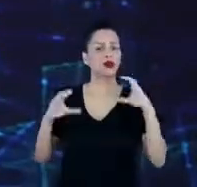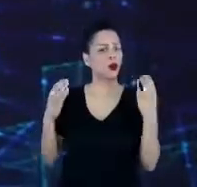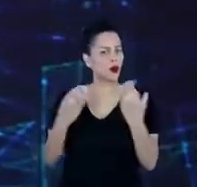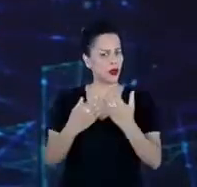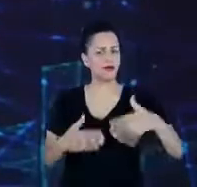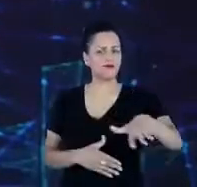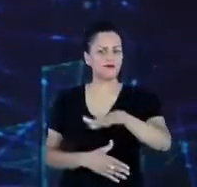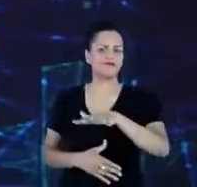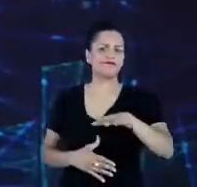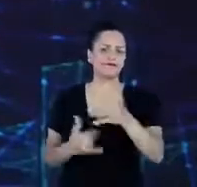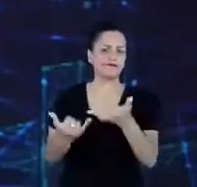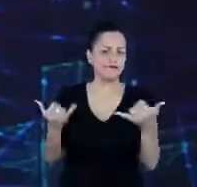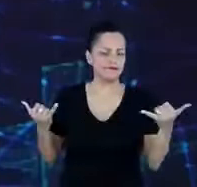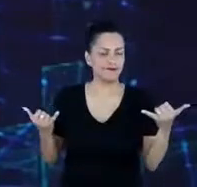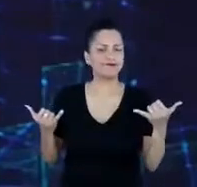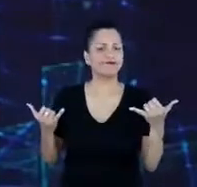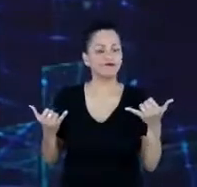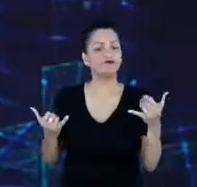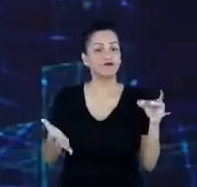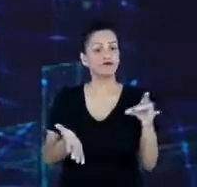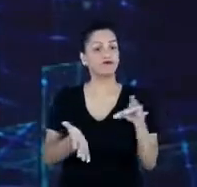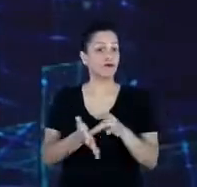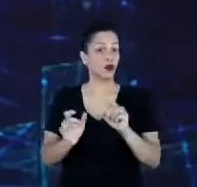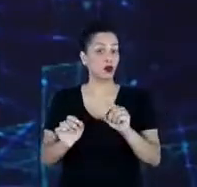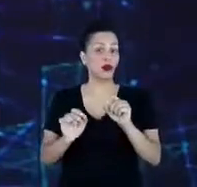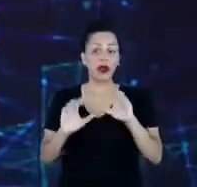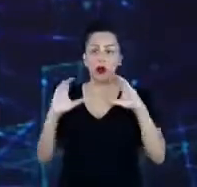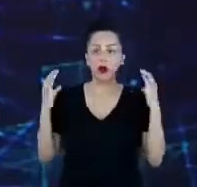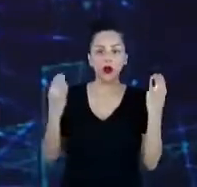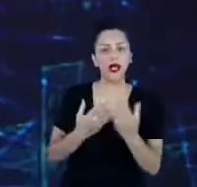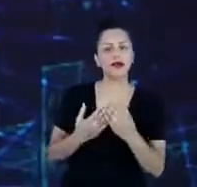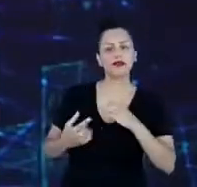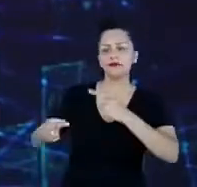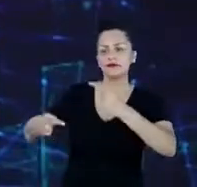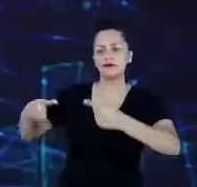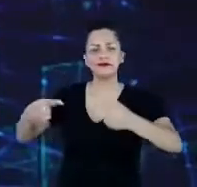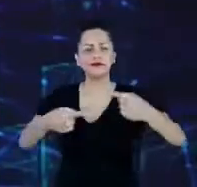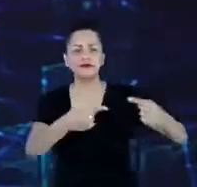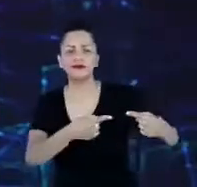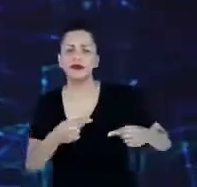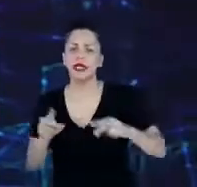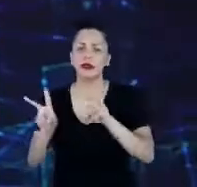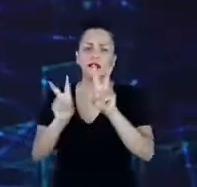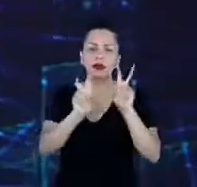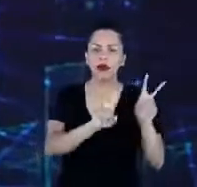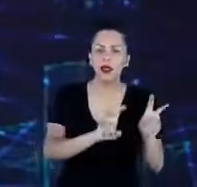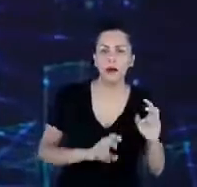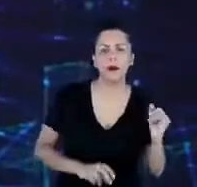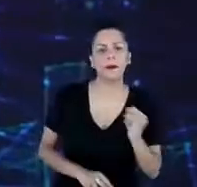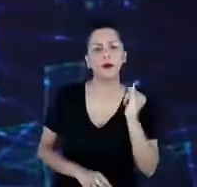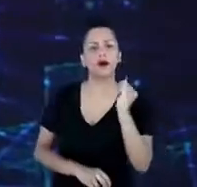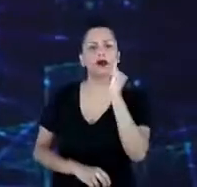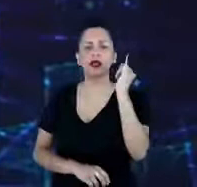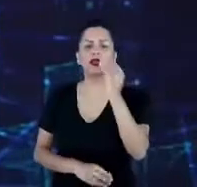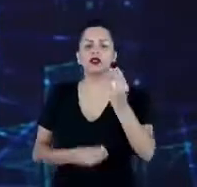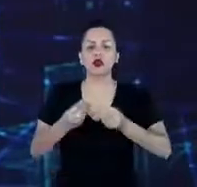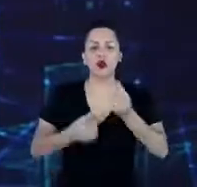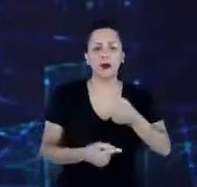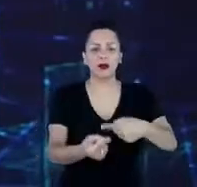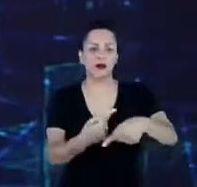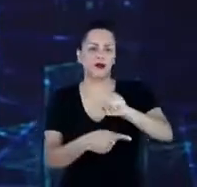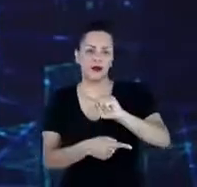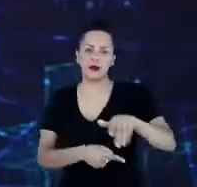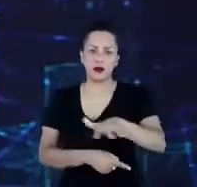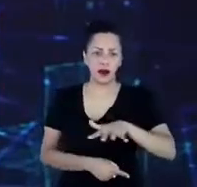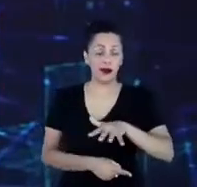setor de fato é o fórum onde a gente discutir as tendências e de fato a modernização do setor no